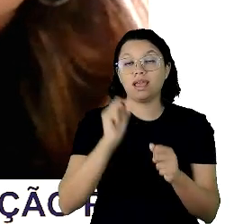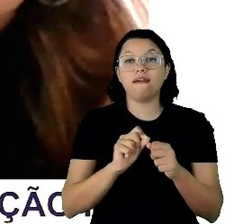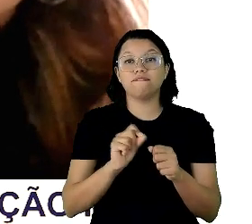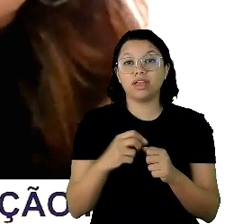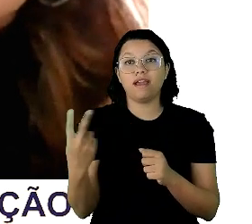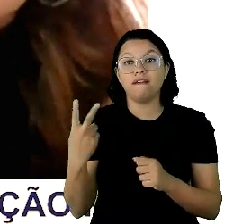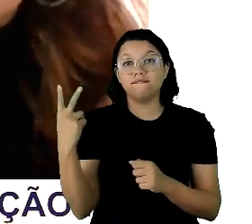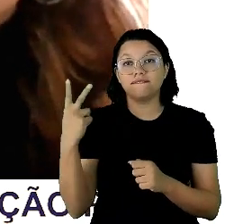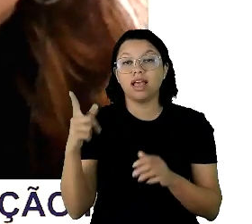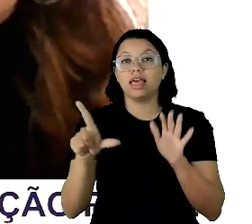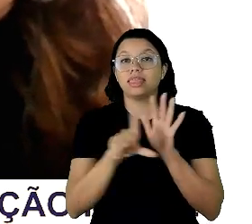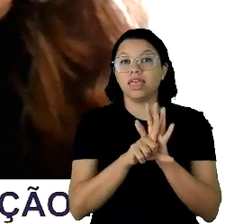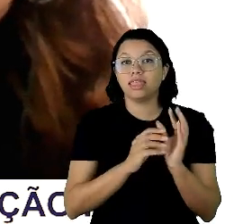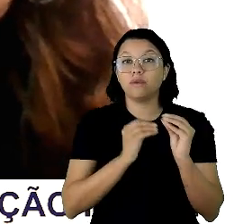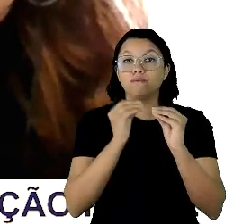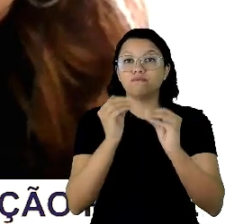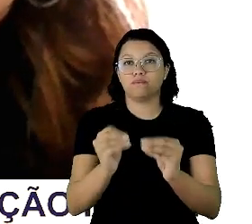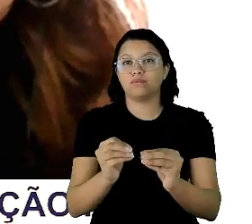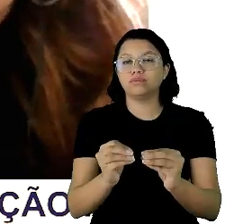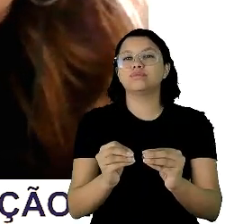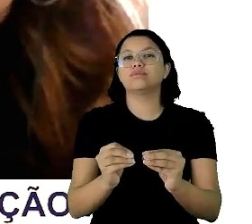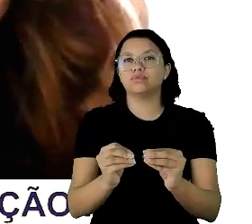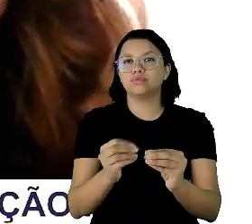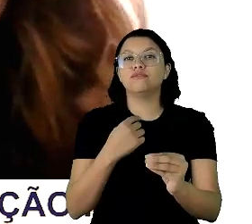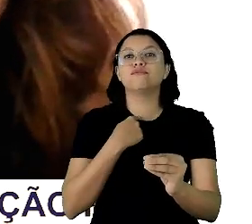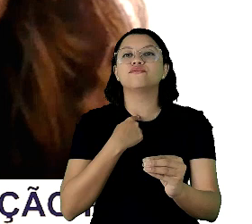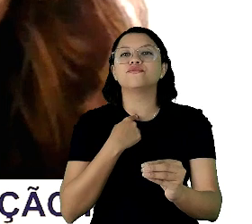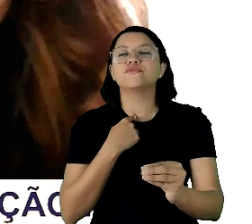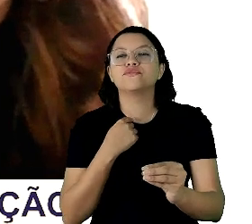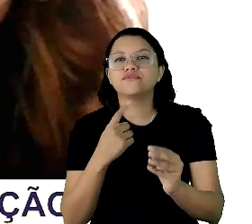né? Exato, e num espaço